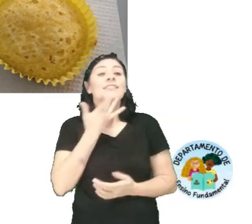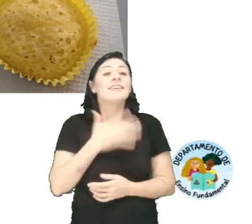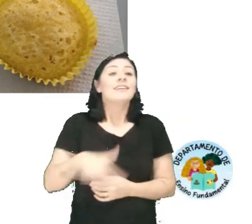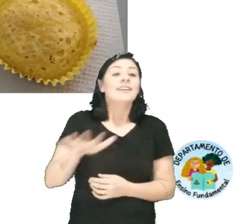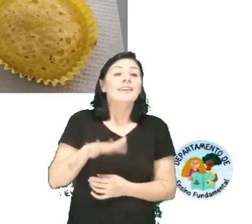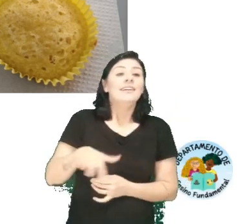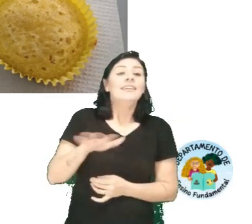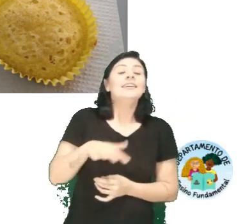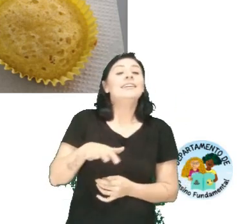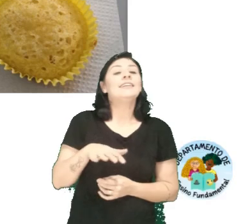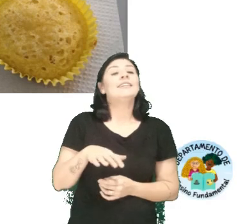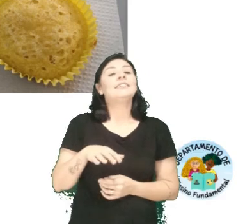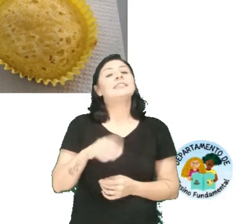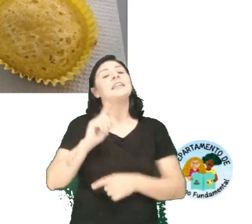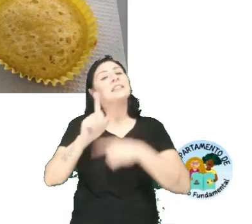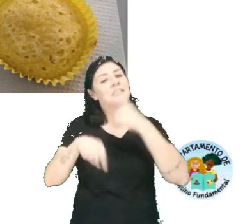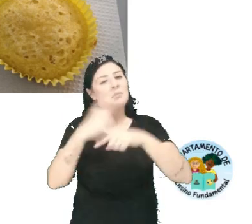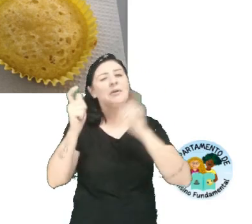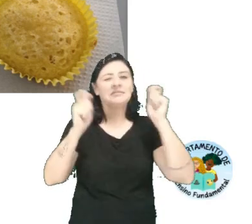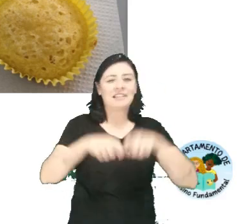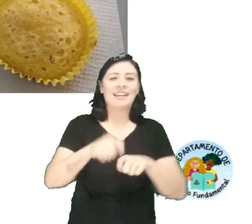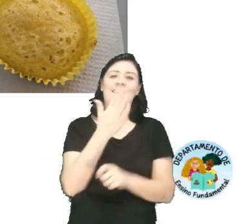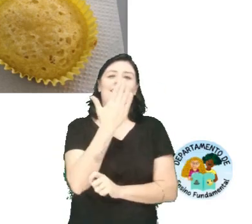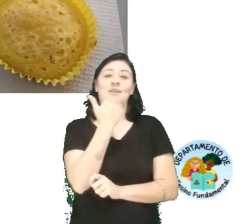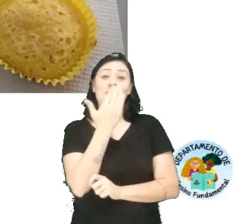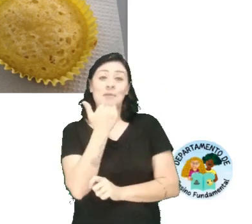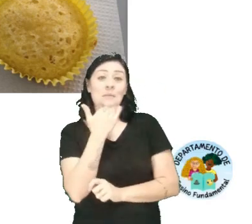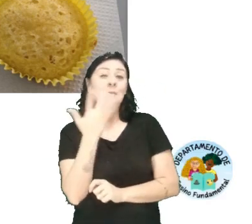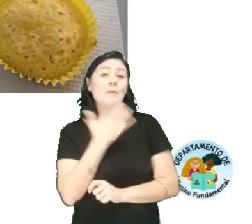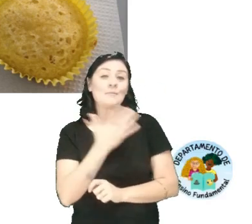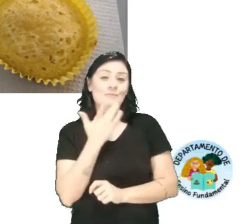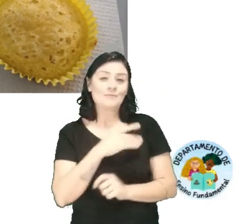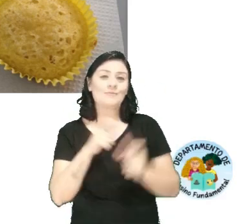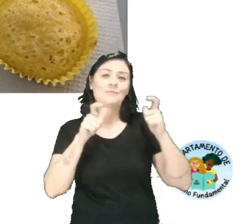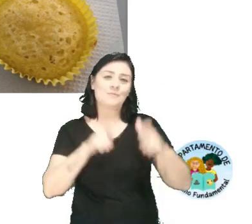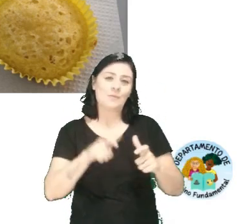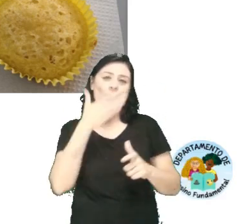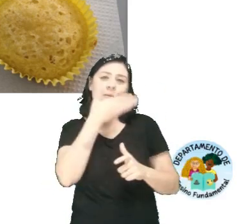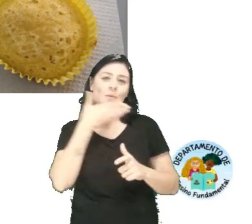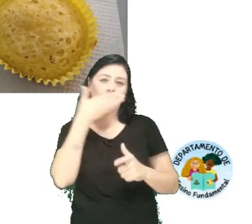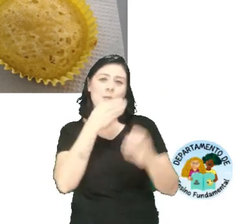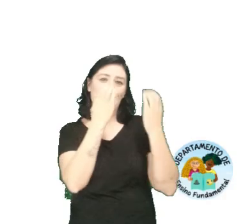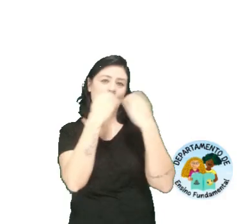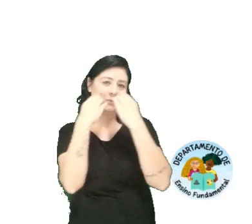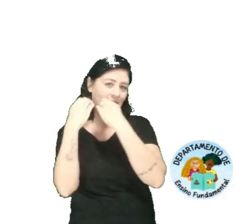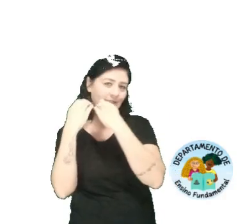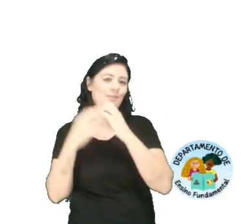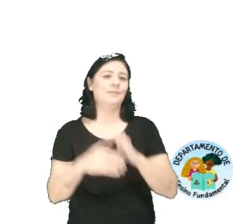crianças depois puderam degustar, então, do bolinho de milho.